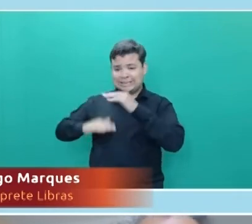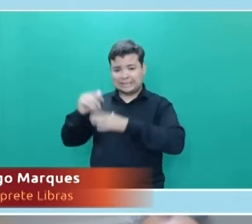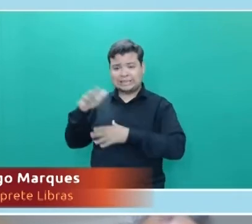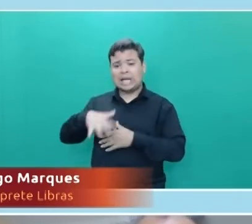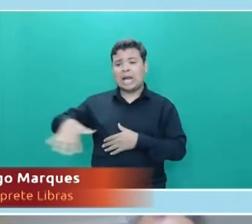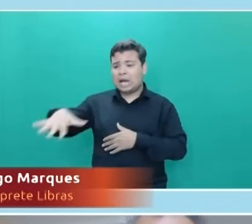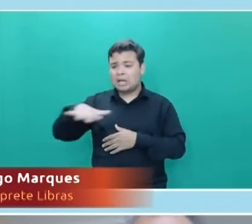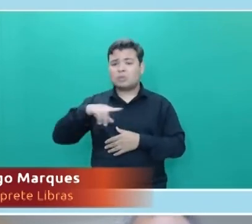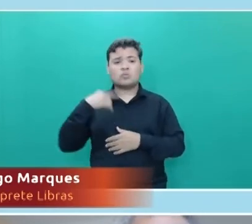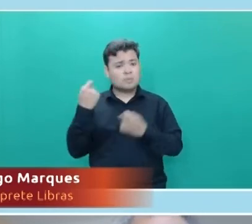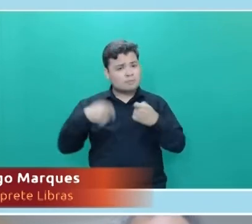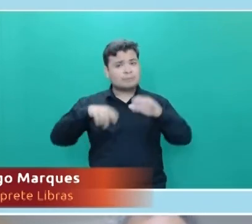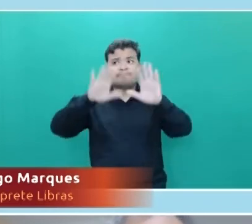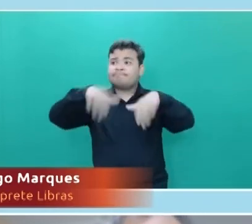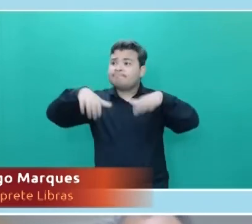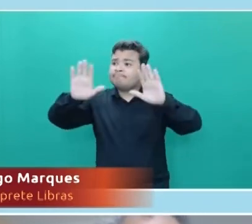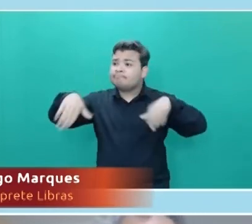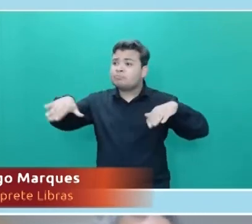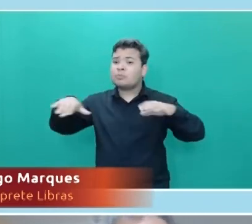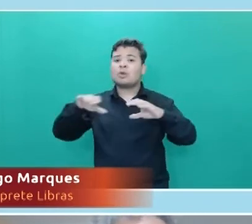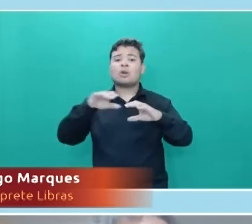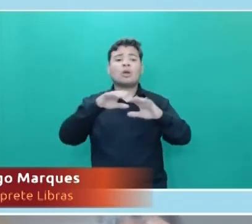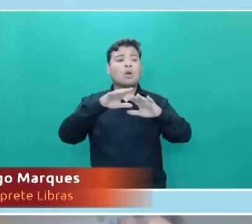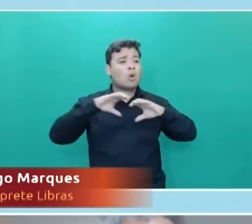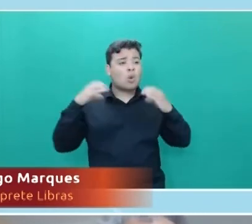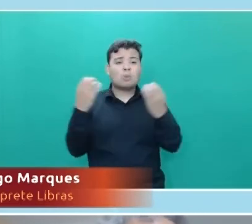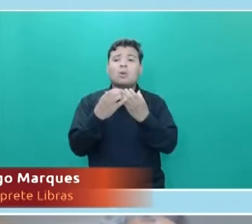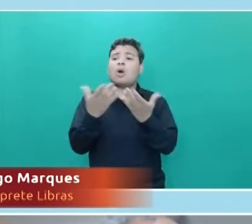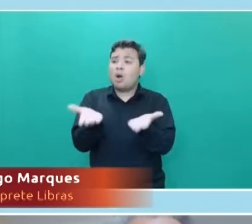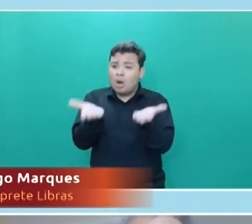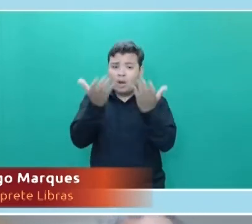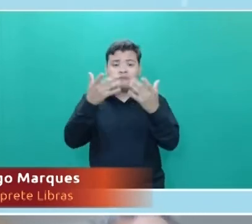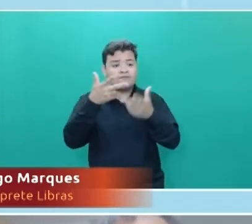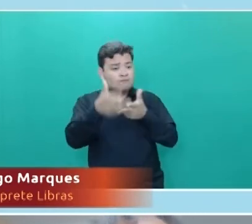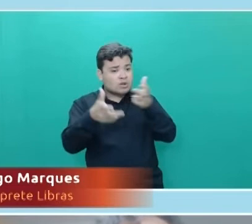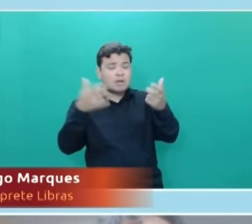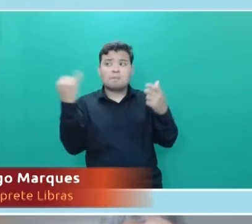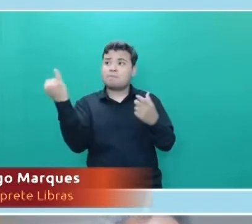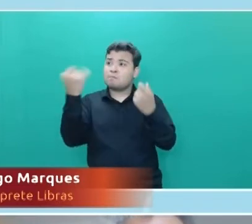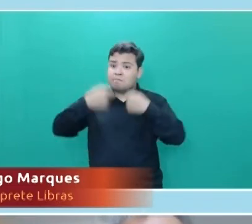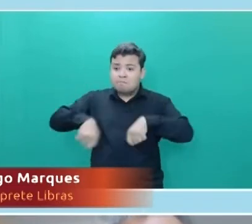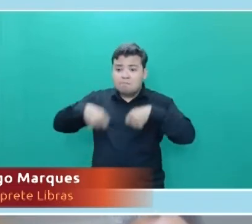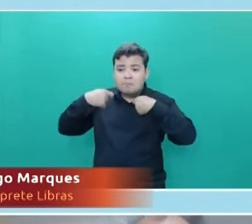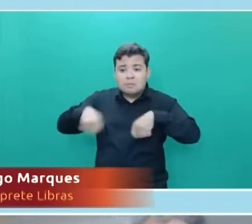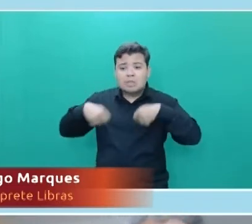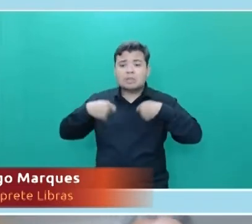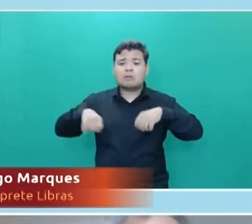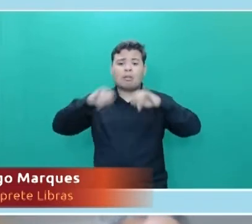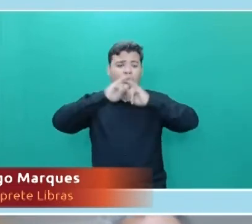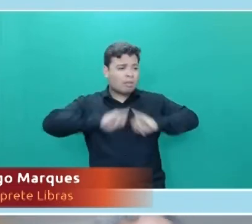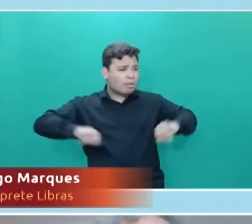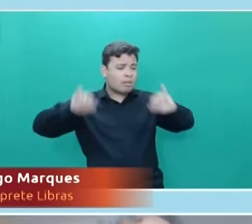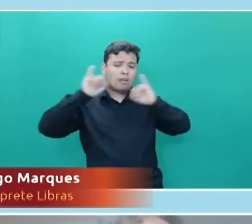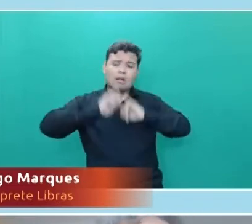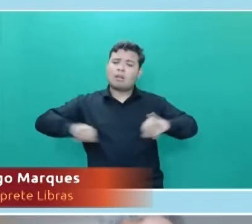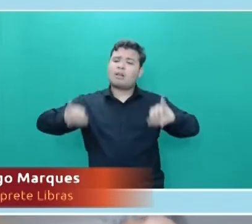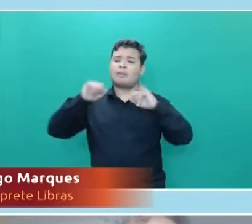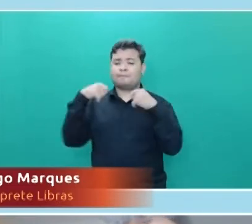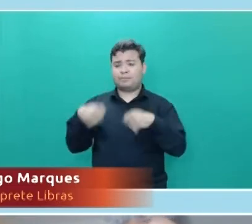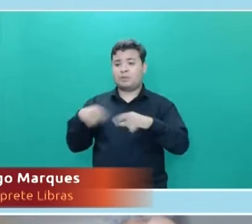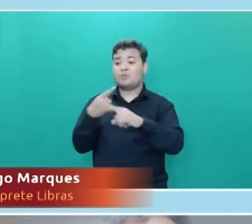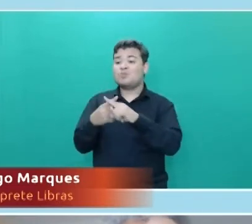retomar a confiança da comunidade, da população, de que as vacinas são importantes e necessárias, imprescindíveis, para proteger